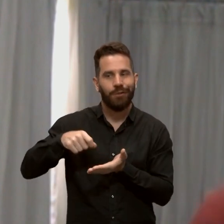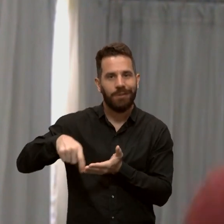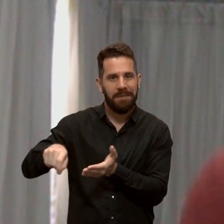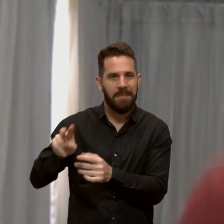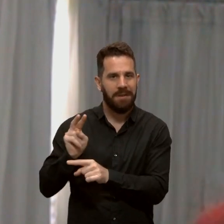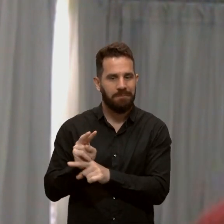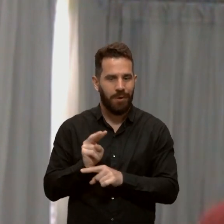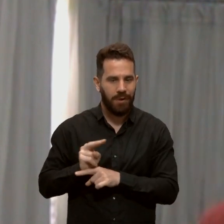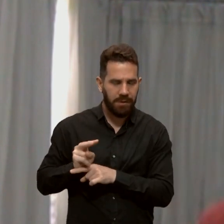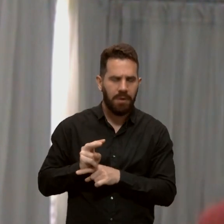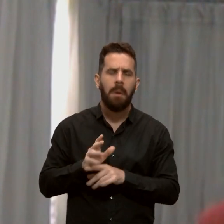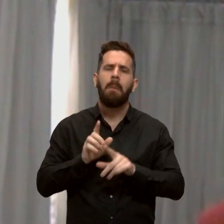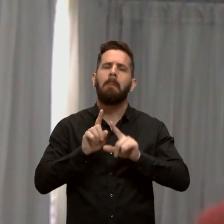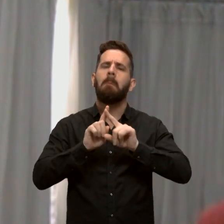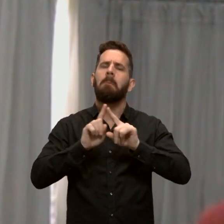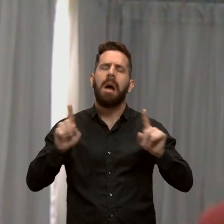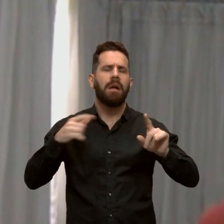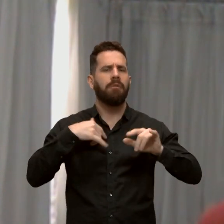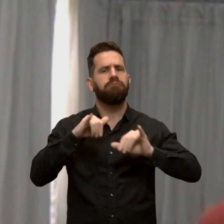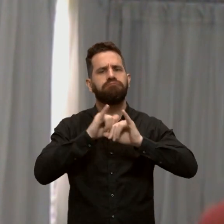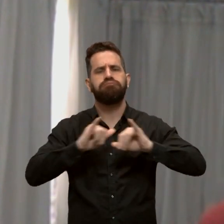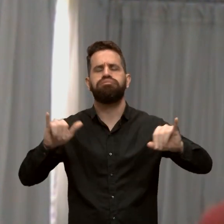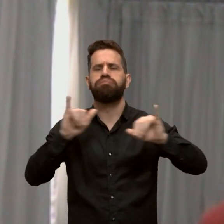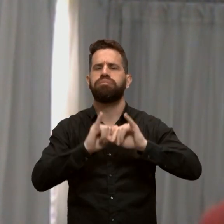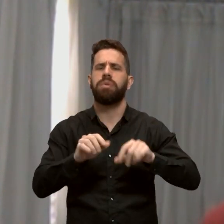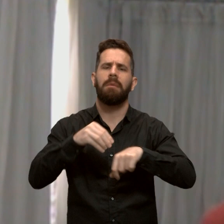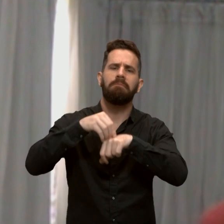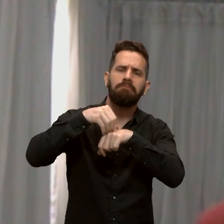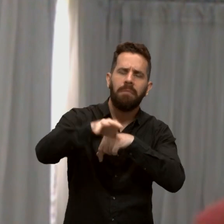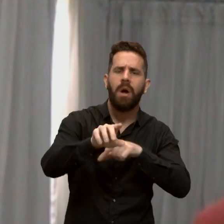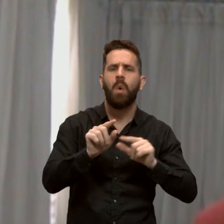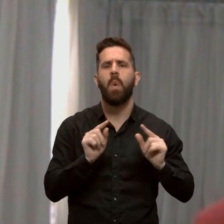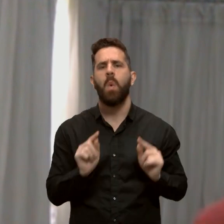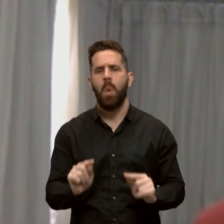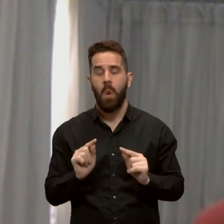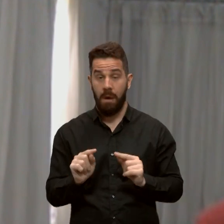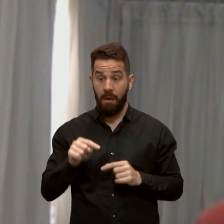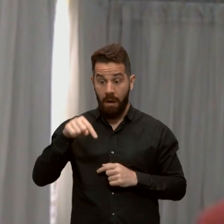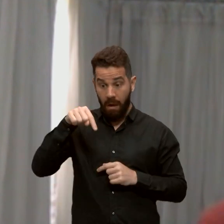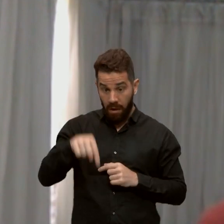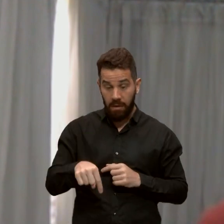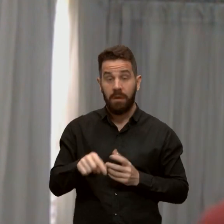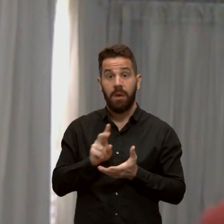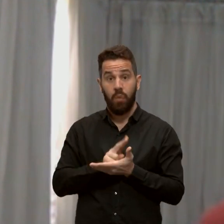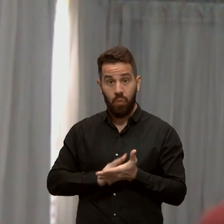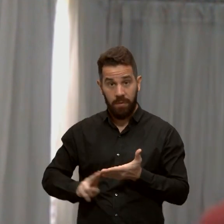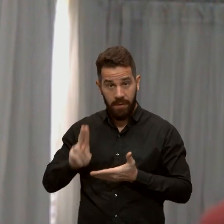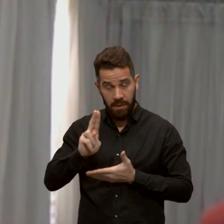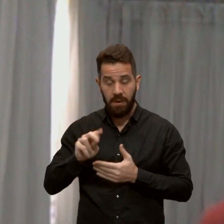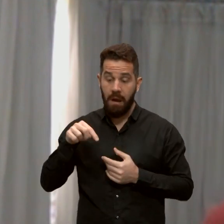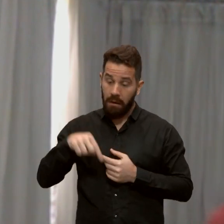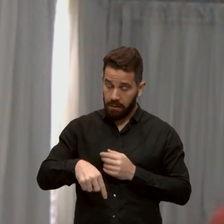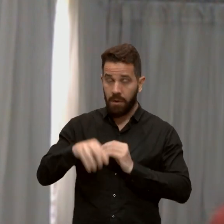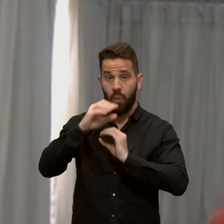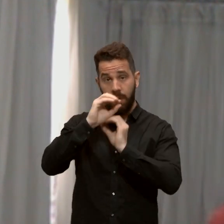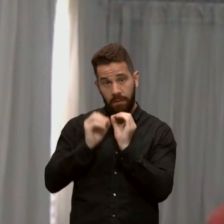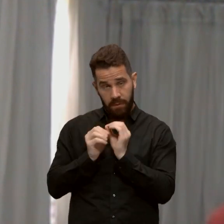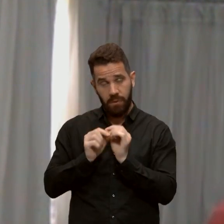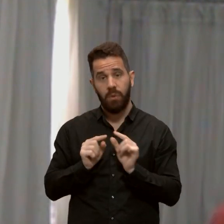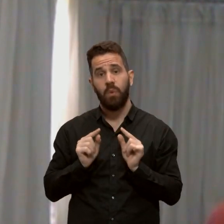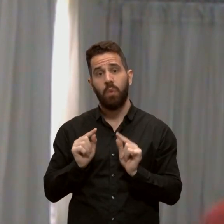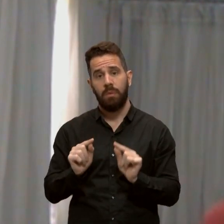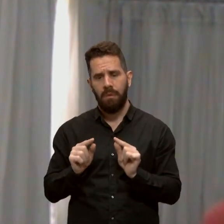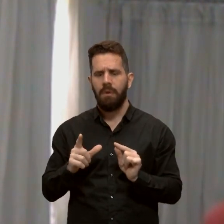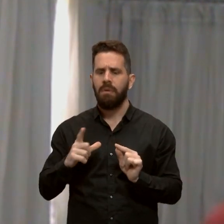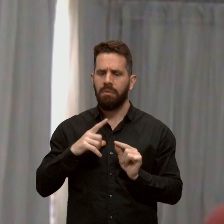aqui, que a gente, aqui dentro da universidade, aqui na UFG, a gente tem